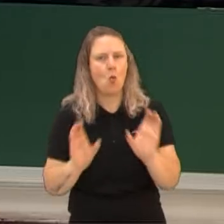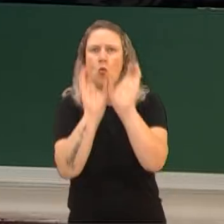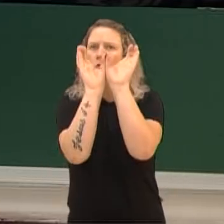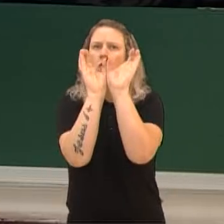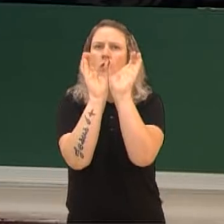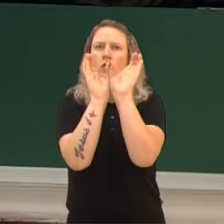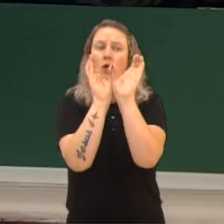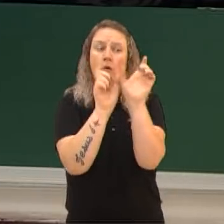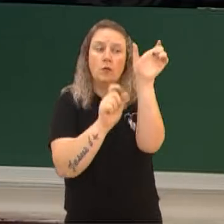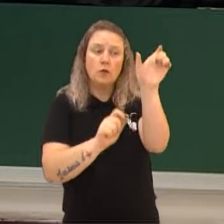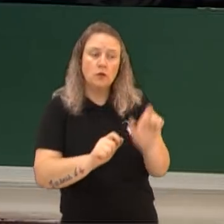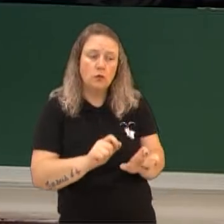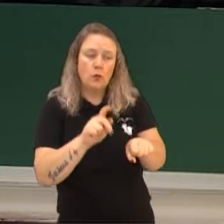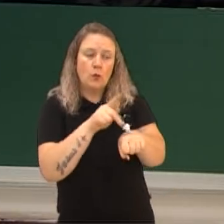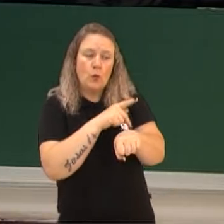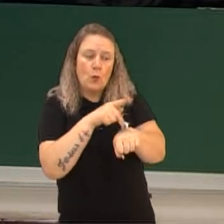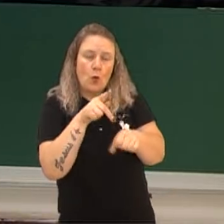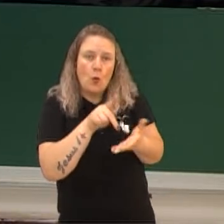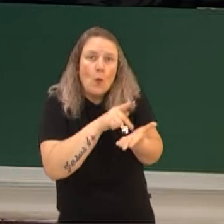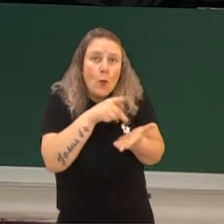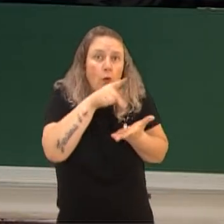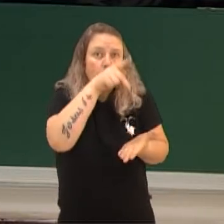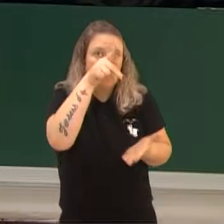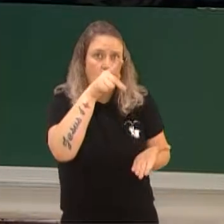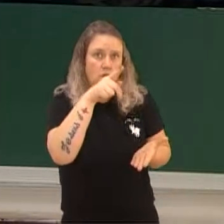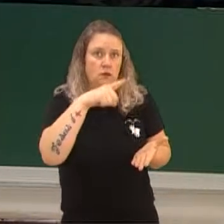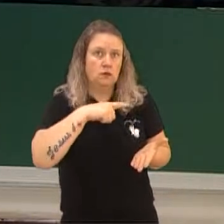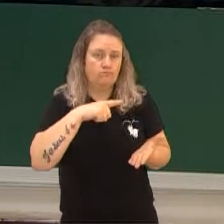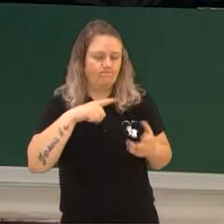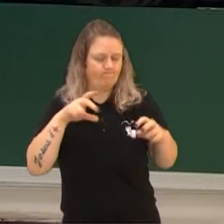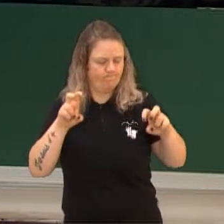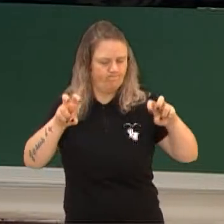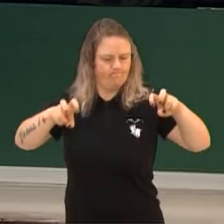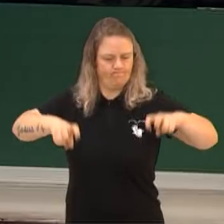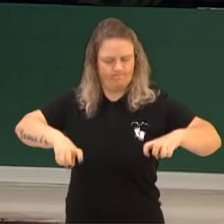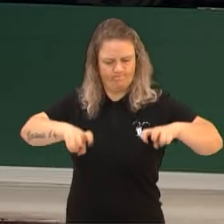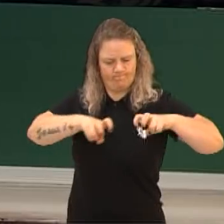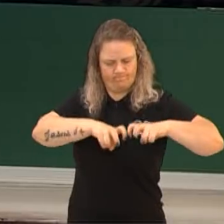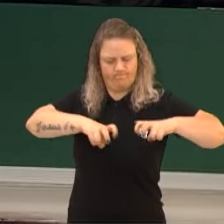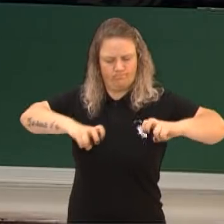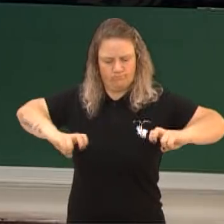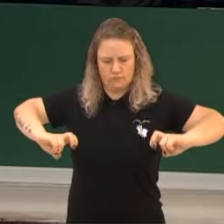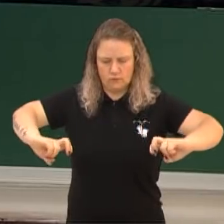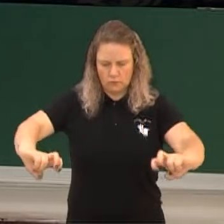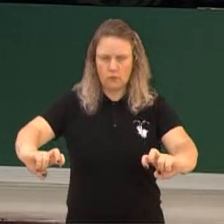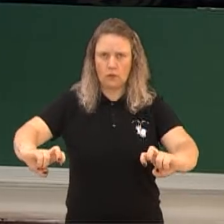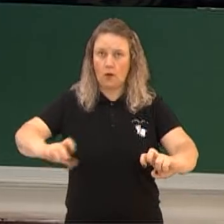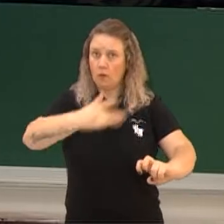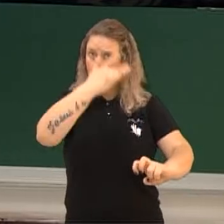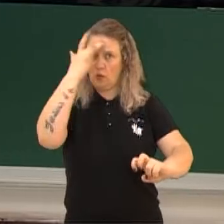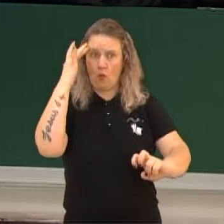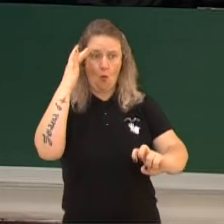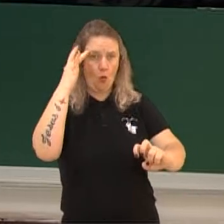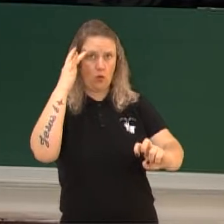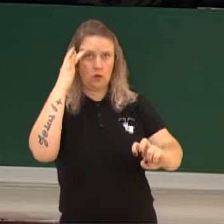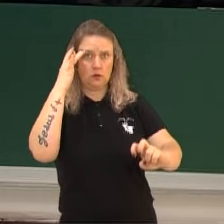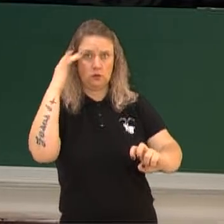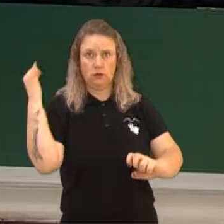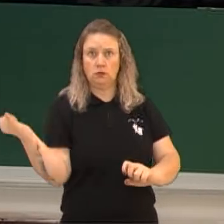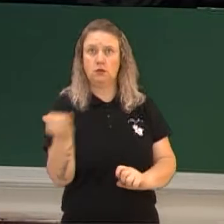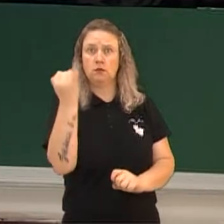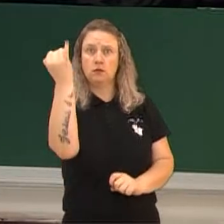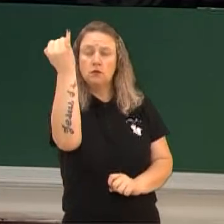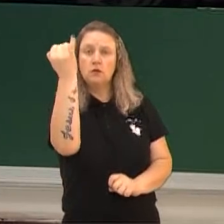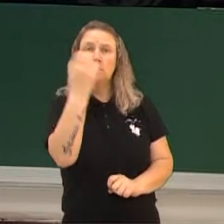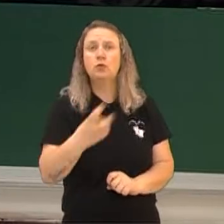né? Tem cadeiras numeradas para esses escritores e são pessoas que são tão importantes para a nossa cultura